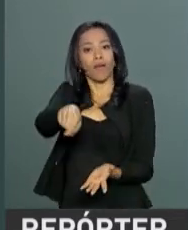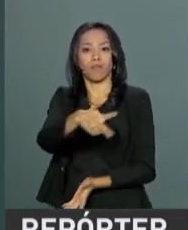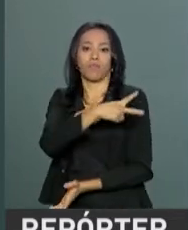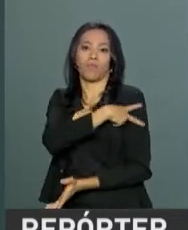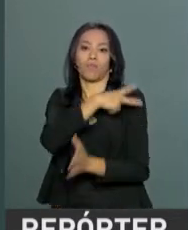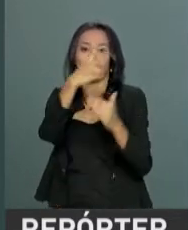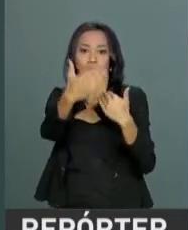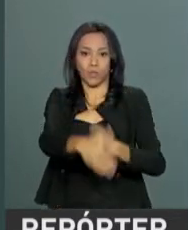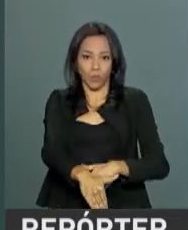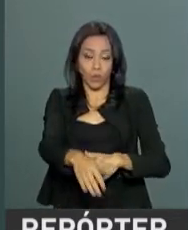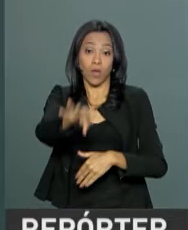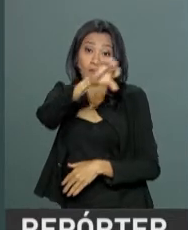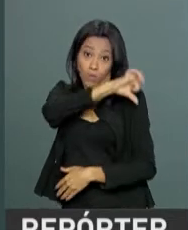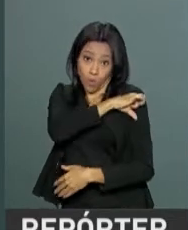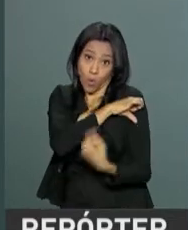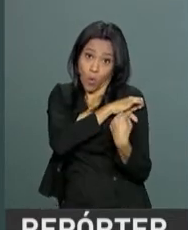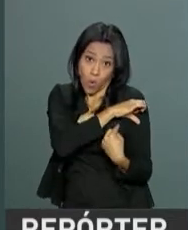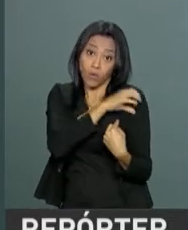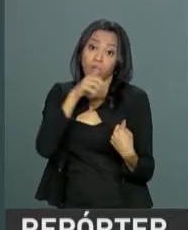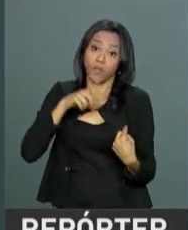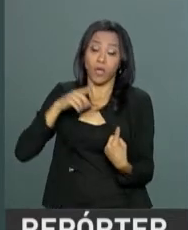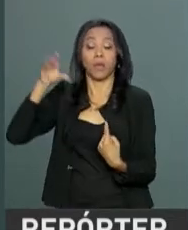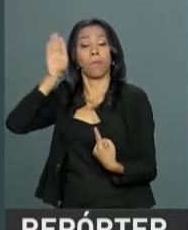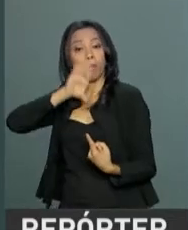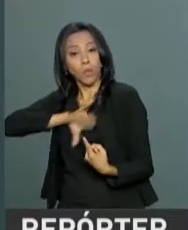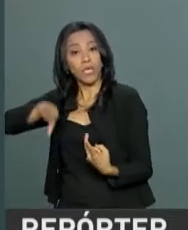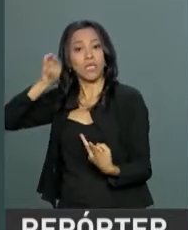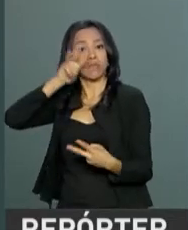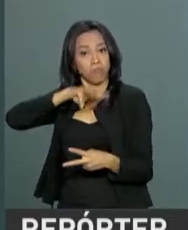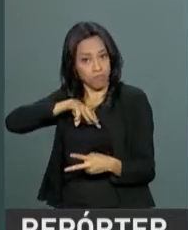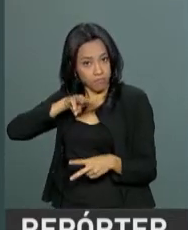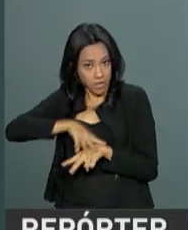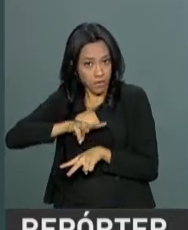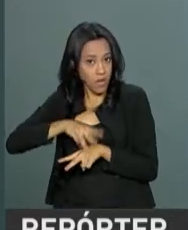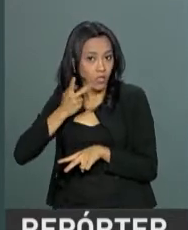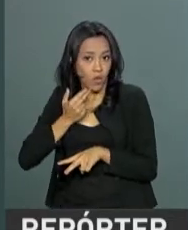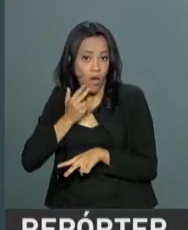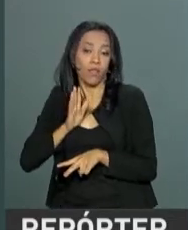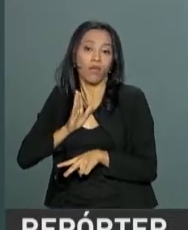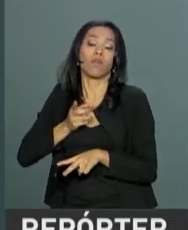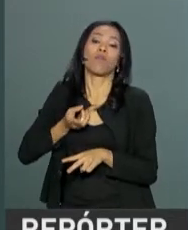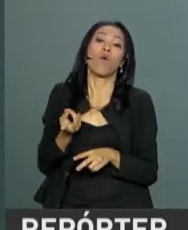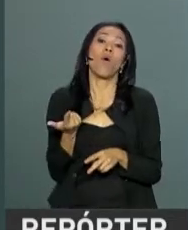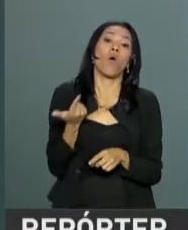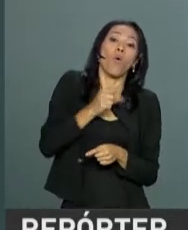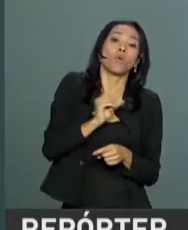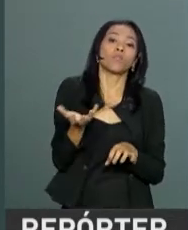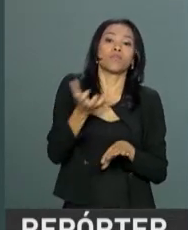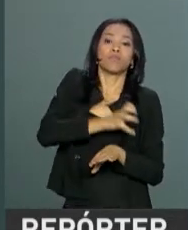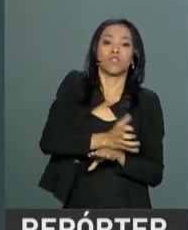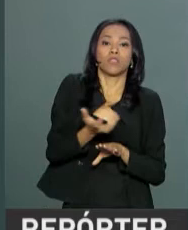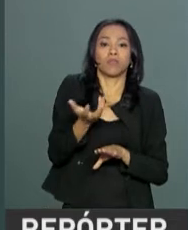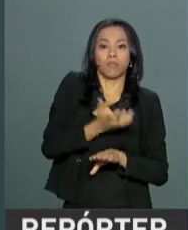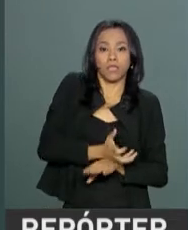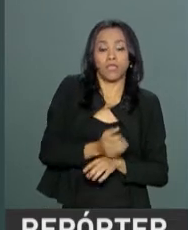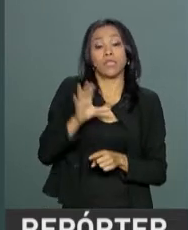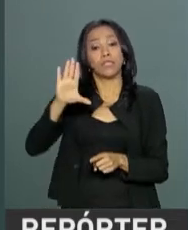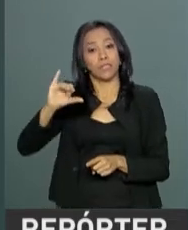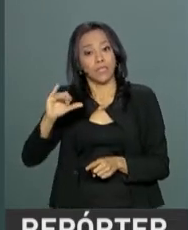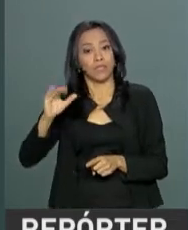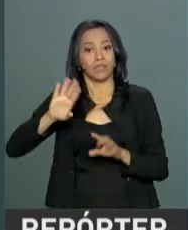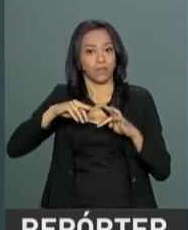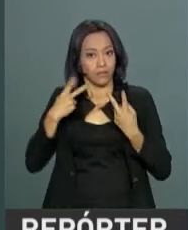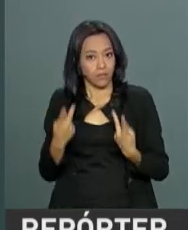9º ano além do teste de língua portuguesa e matemática foram incluídas as disciplinas de ciências humanas